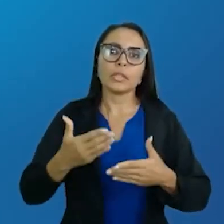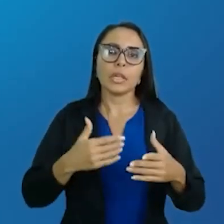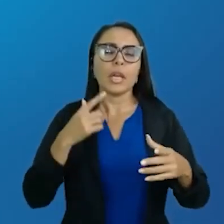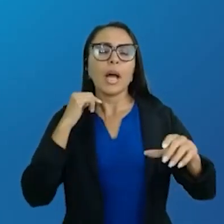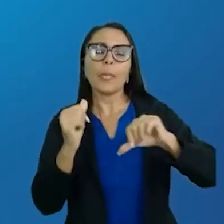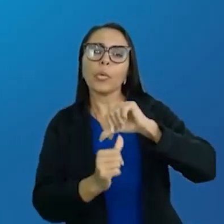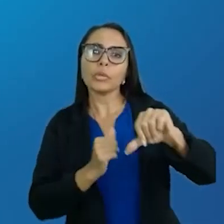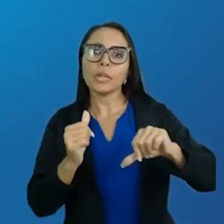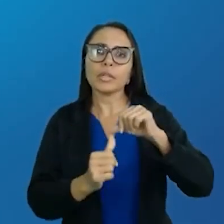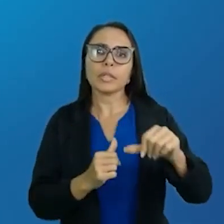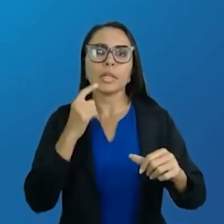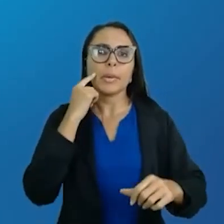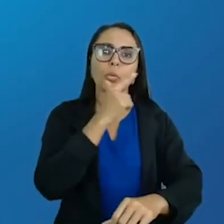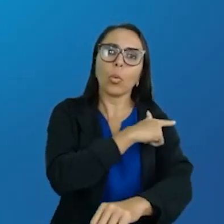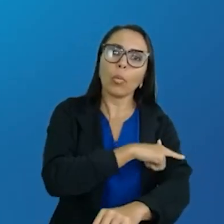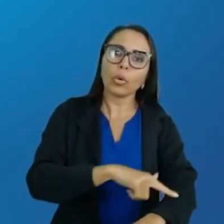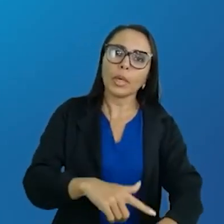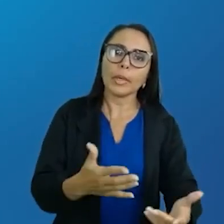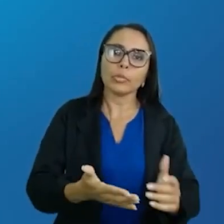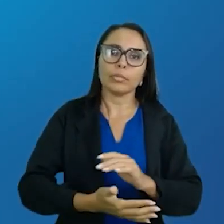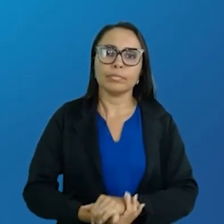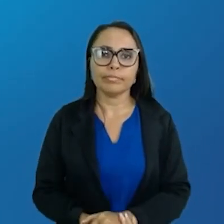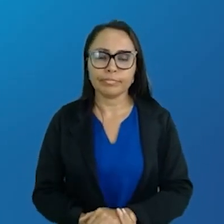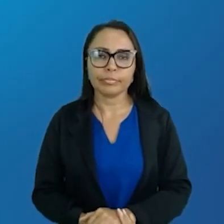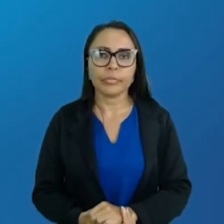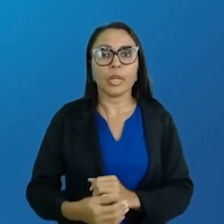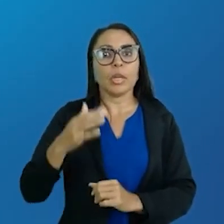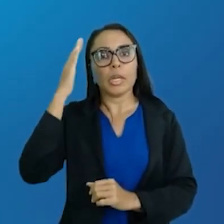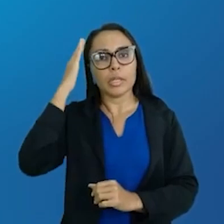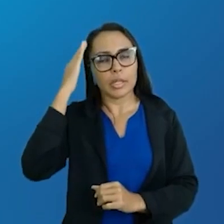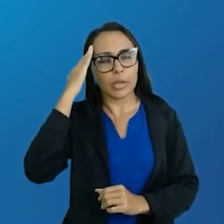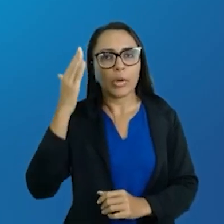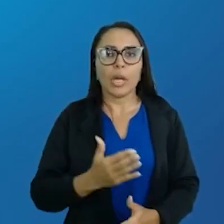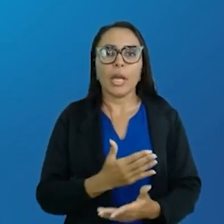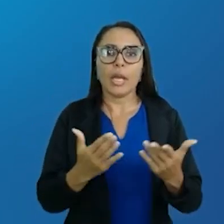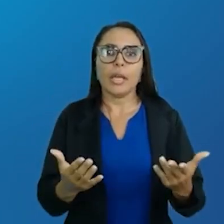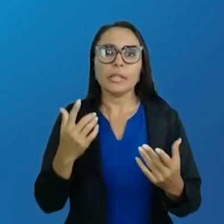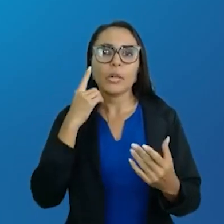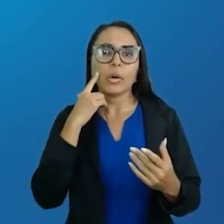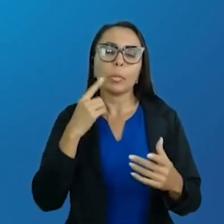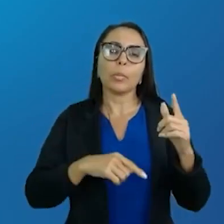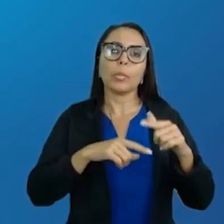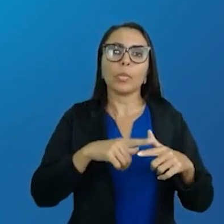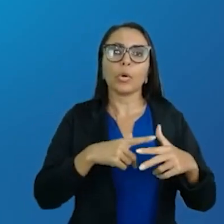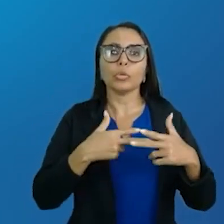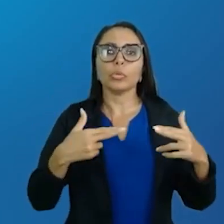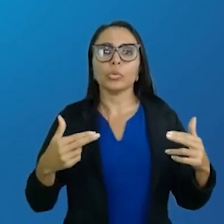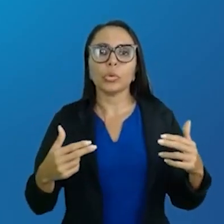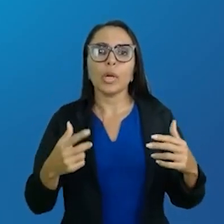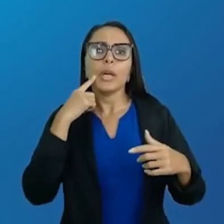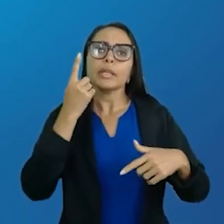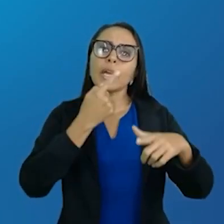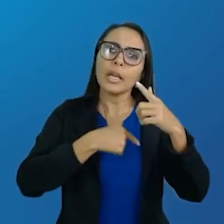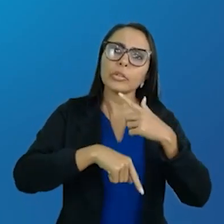mudanças comportamentais. Em nível mais elevado, o Gestalt ajuda a projetar produtos que resolvem